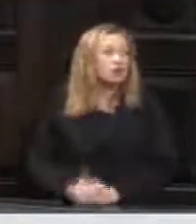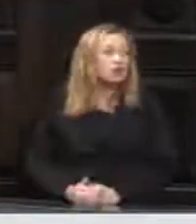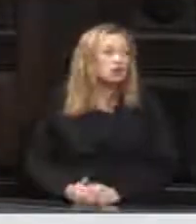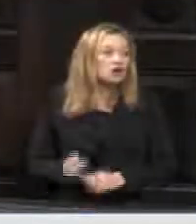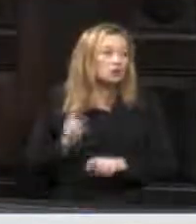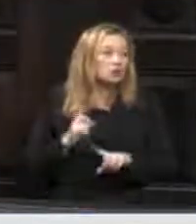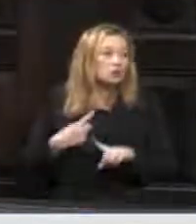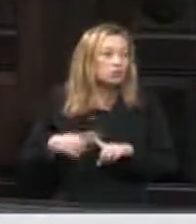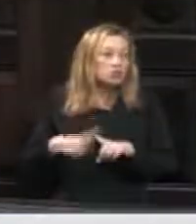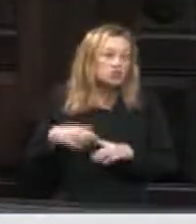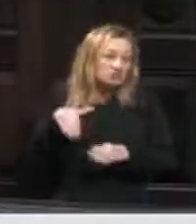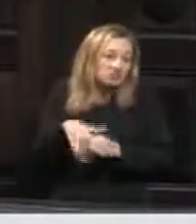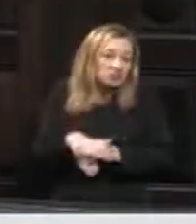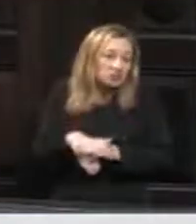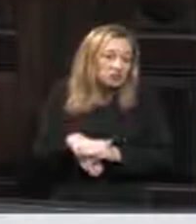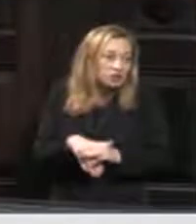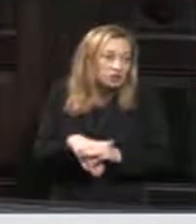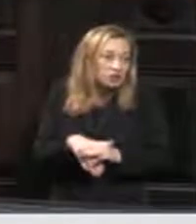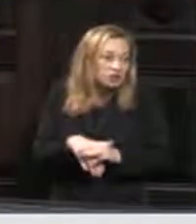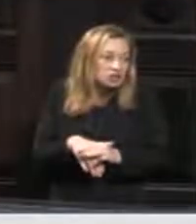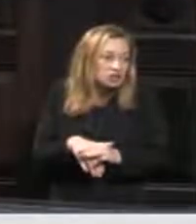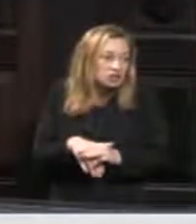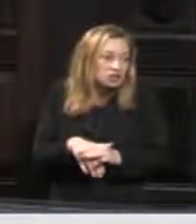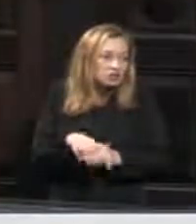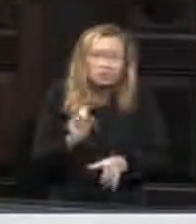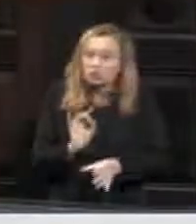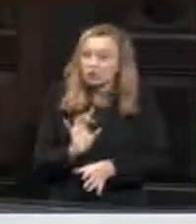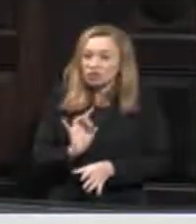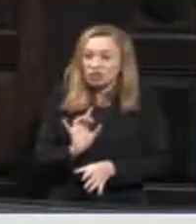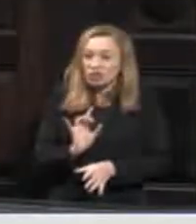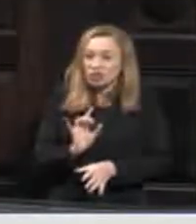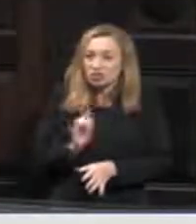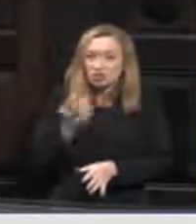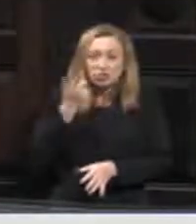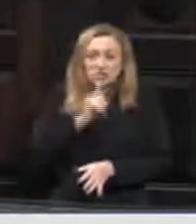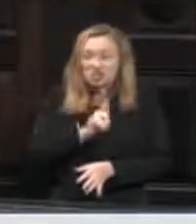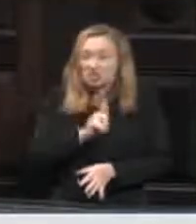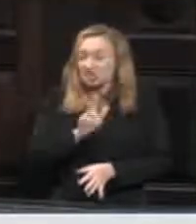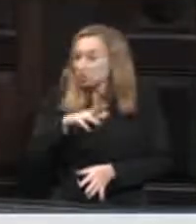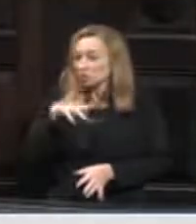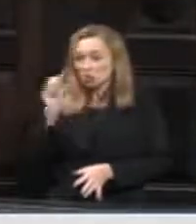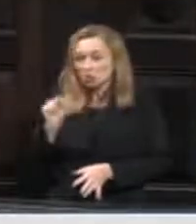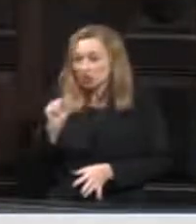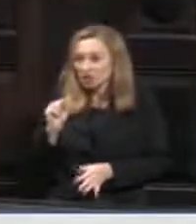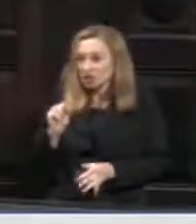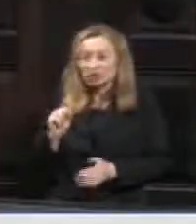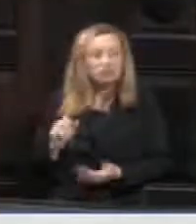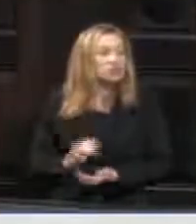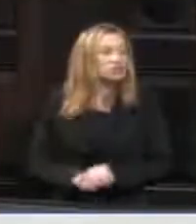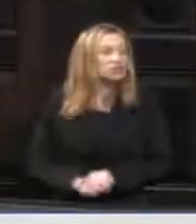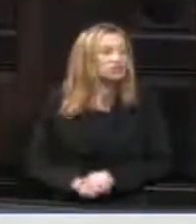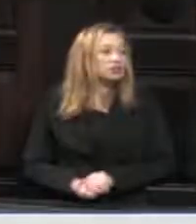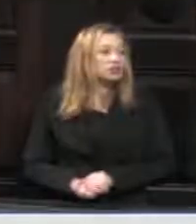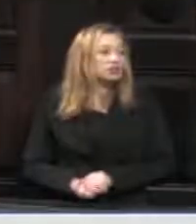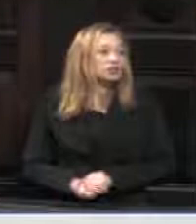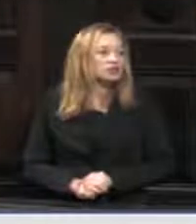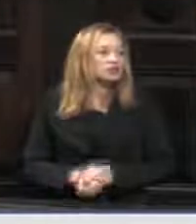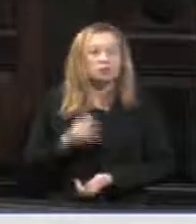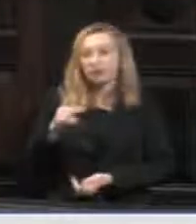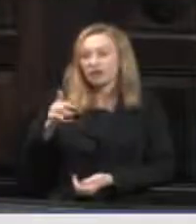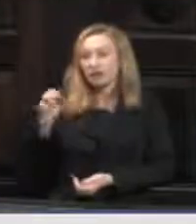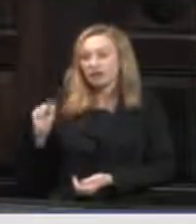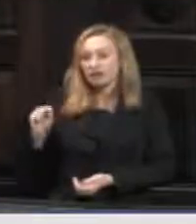votação, ninguém ganha uma votação sozinho. Nem a maior bancada do